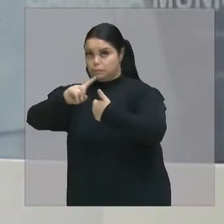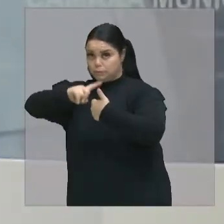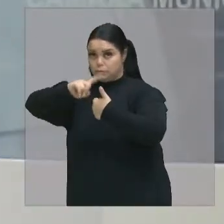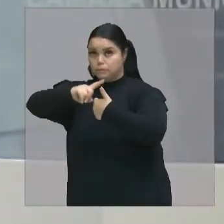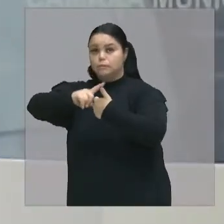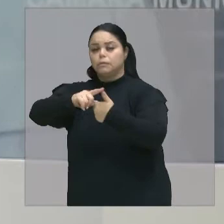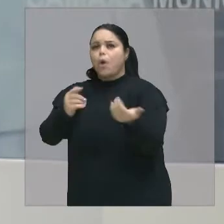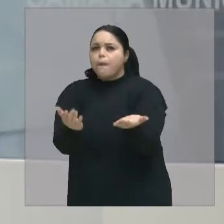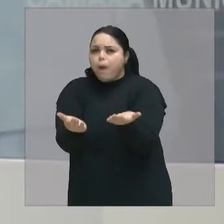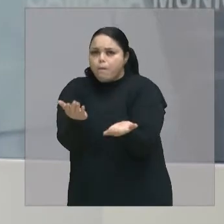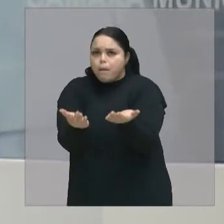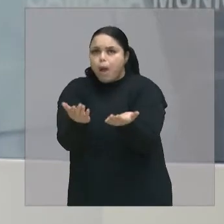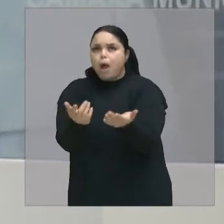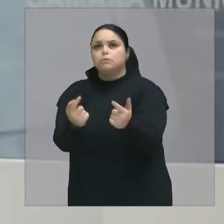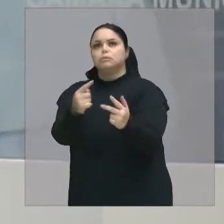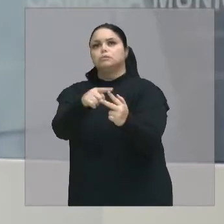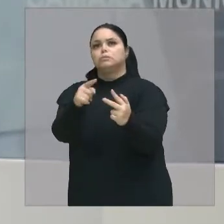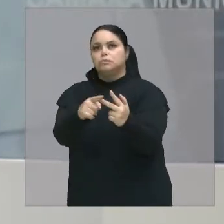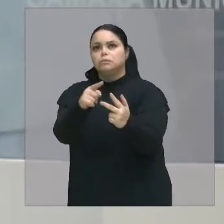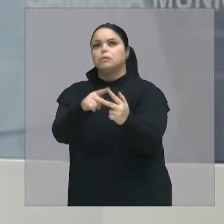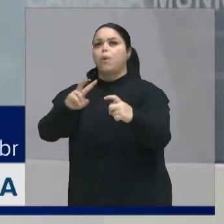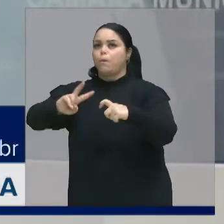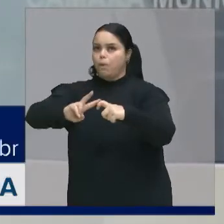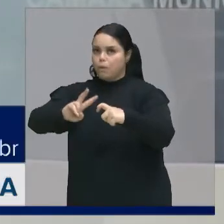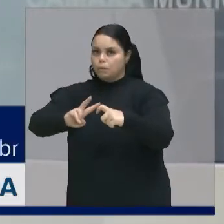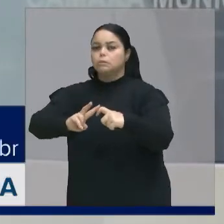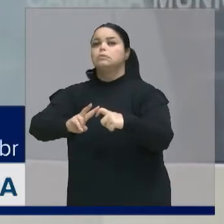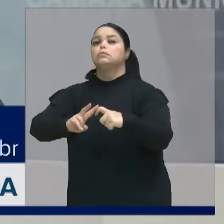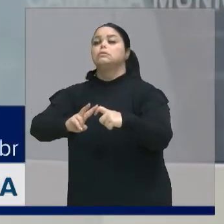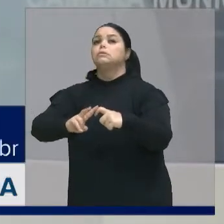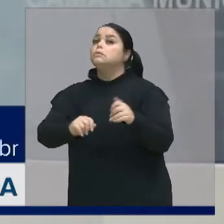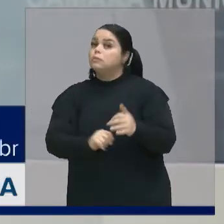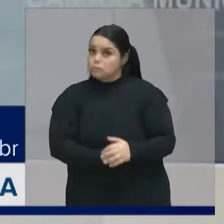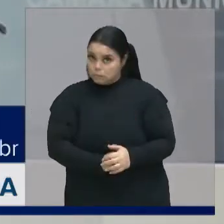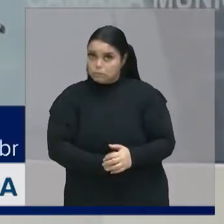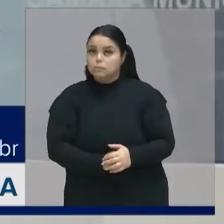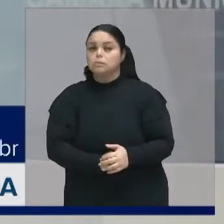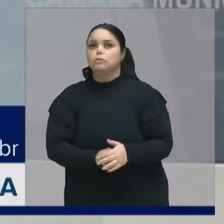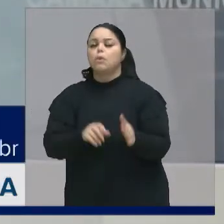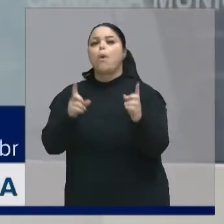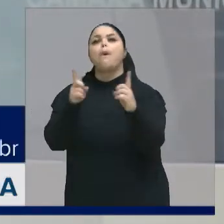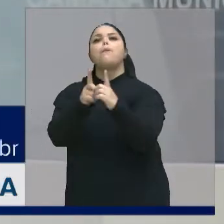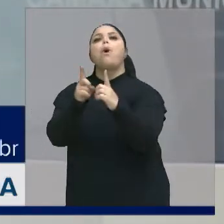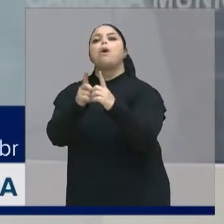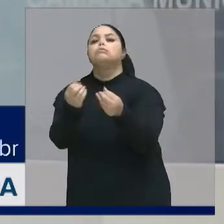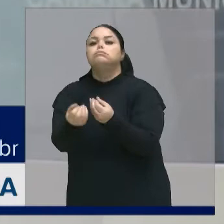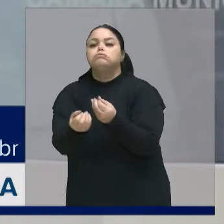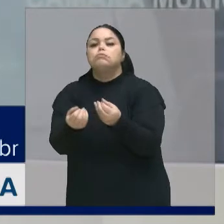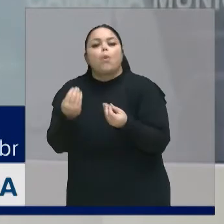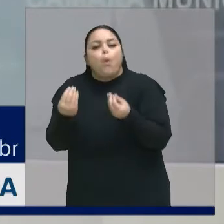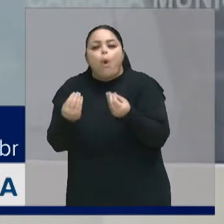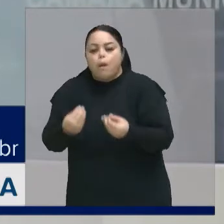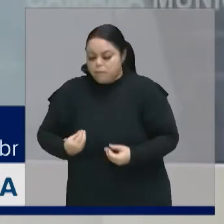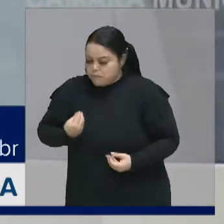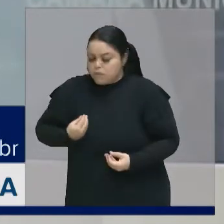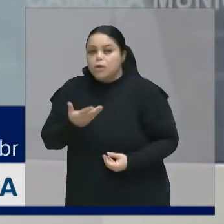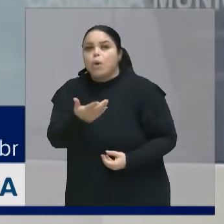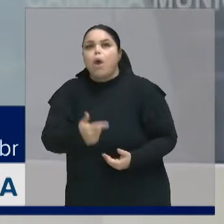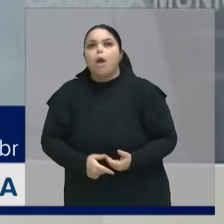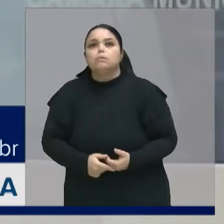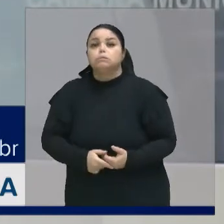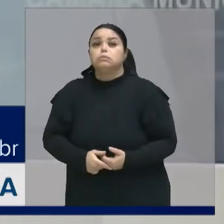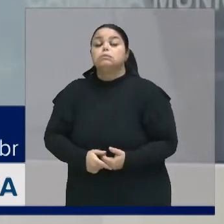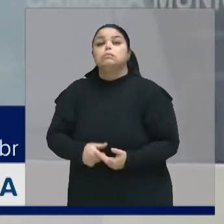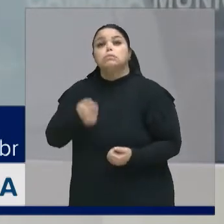feita a pesagem, passa por dois veterinários que eles fazem uma consulta para ver o estado clínico dos animais, para ver se eles vão